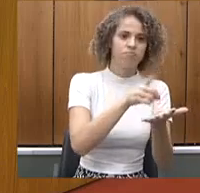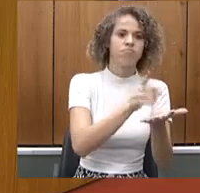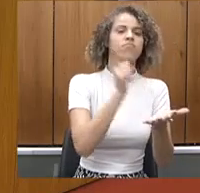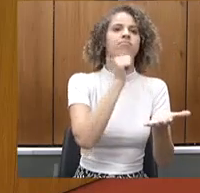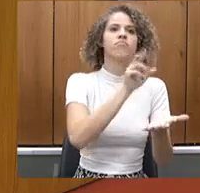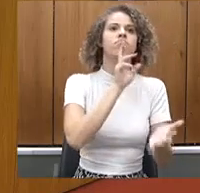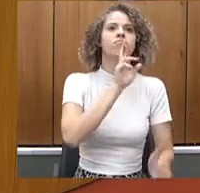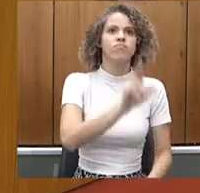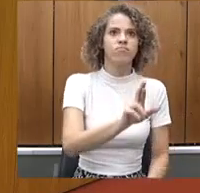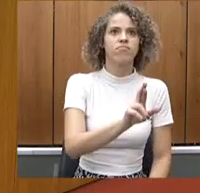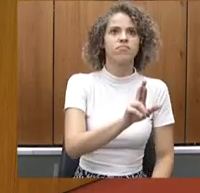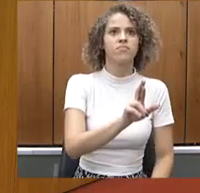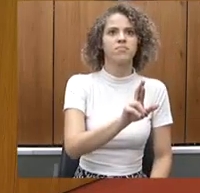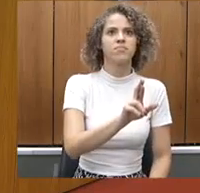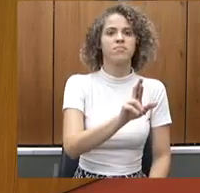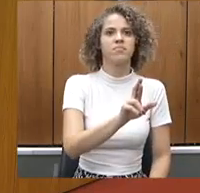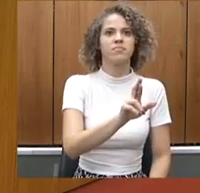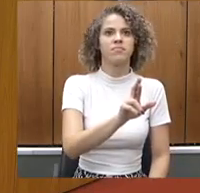olha